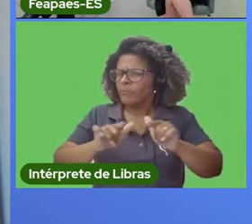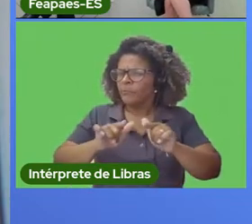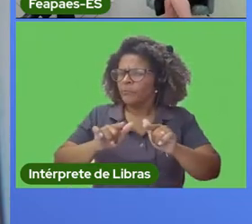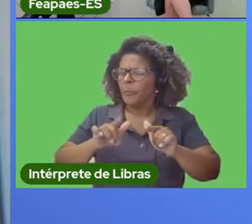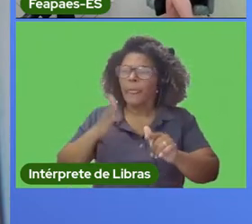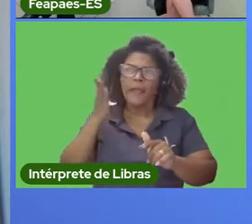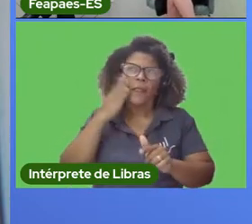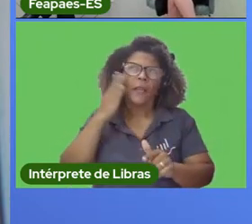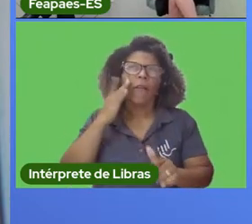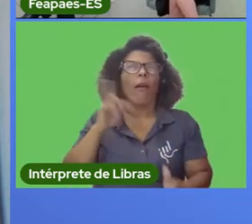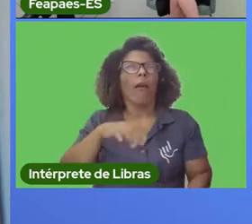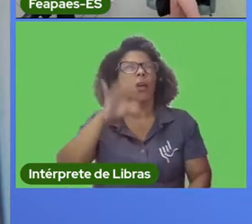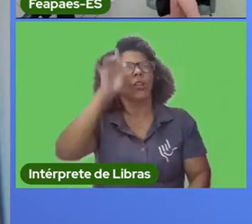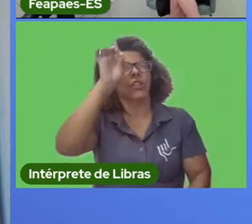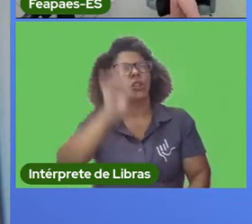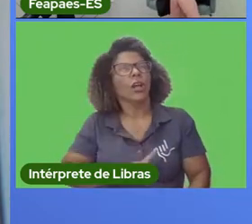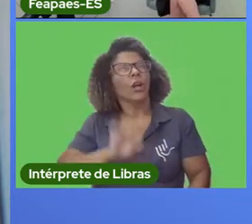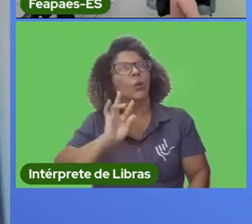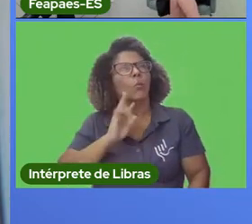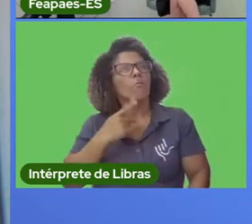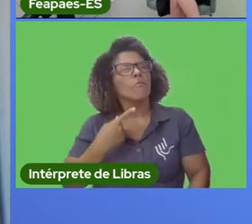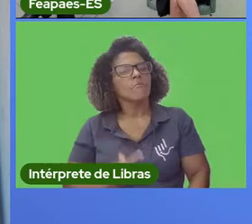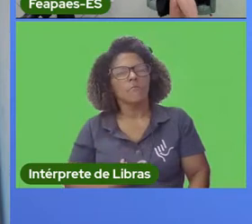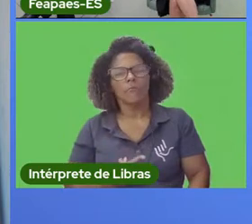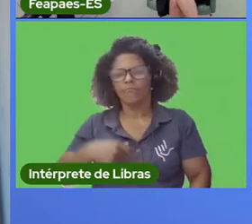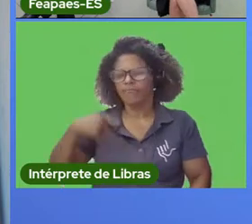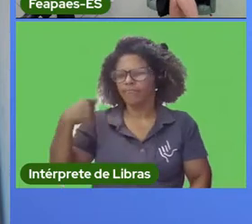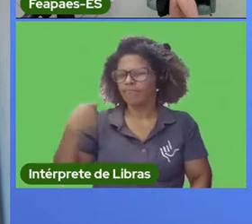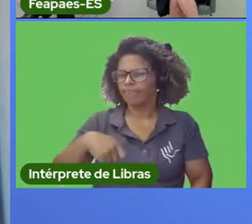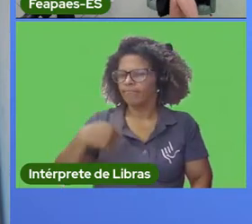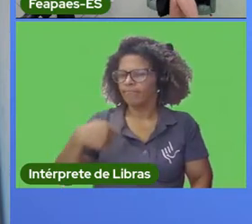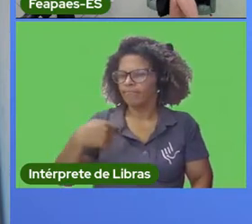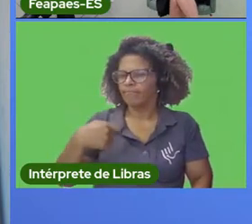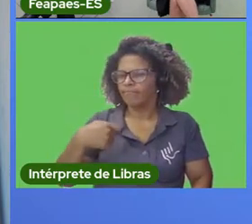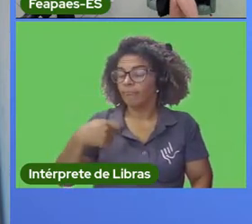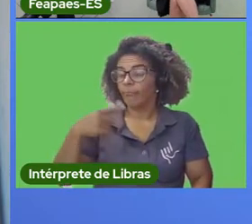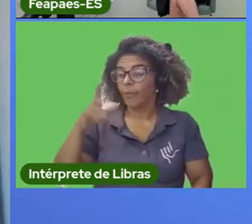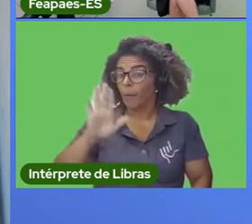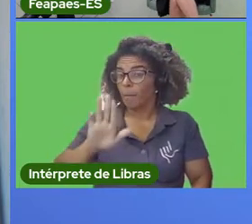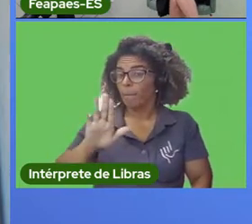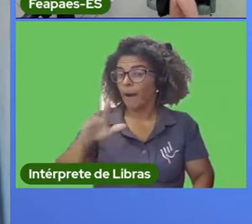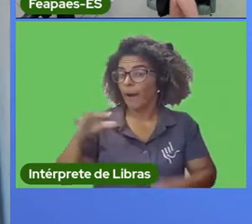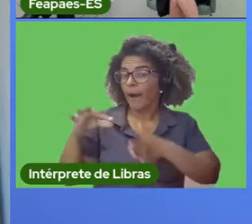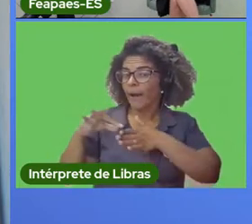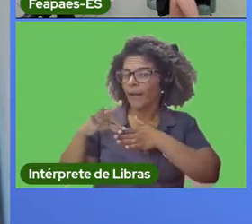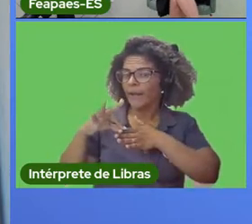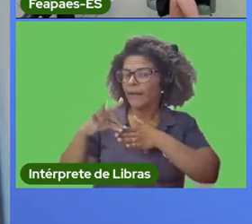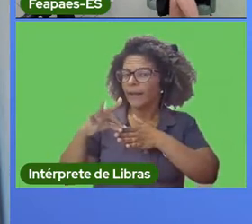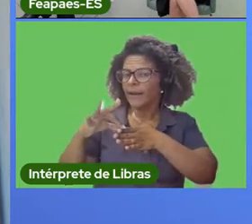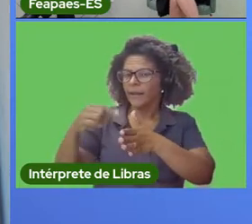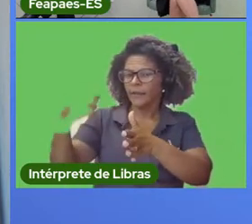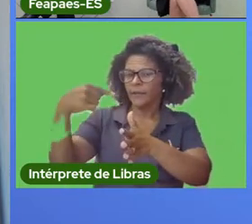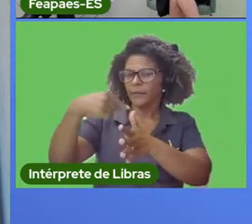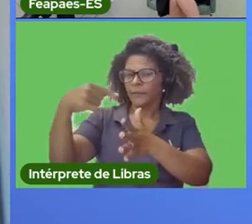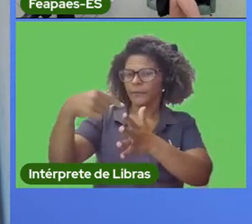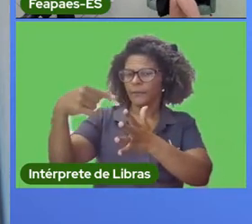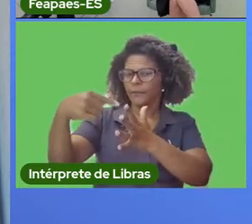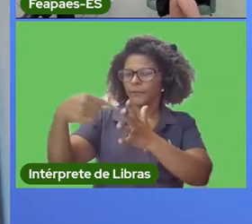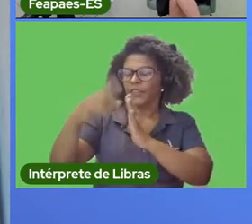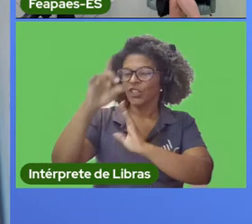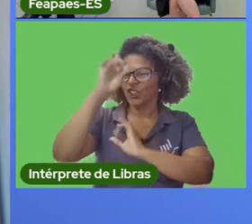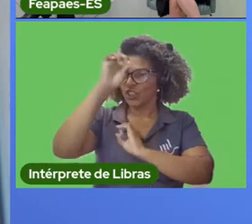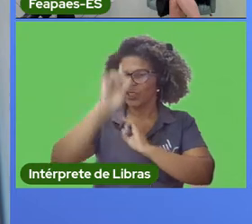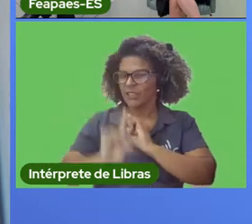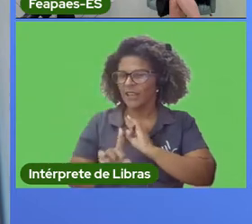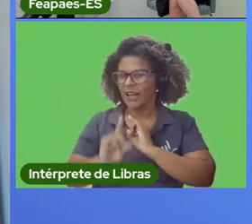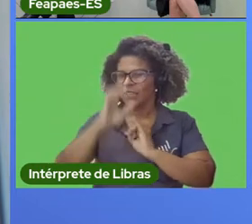humano que precisa e, ao mesmo tempo, é guiado por esses princípios da dignidade e da cidadania,